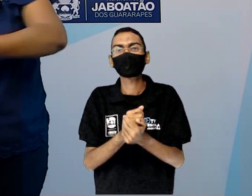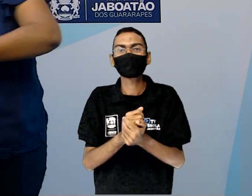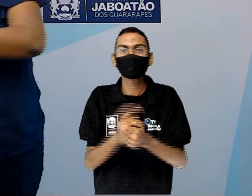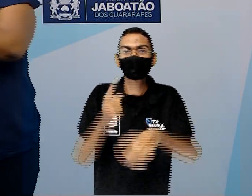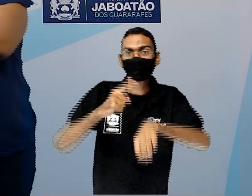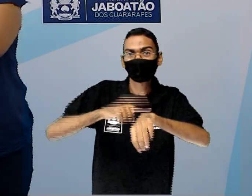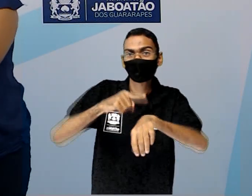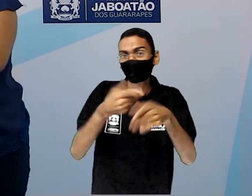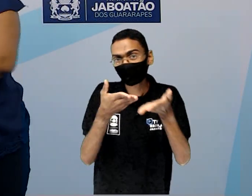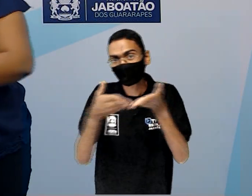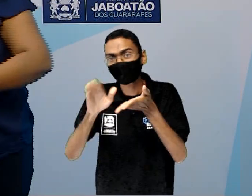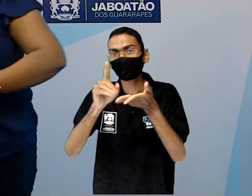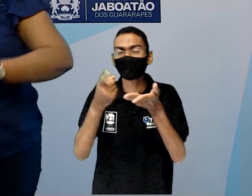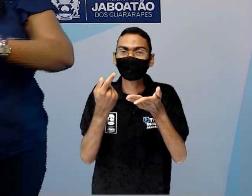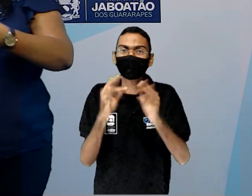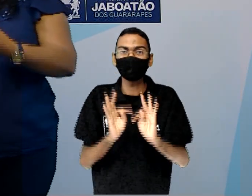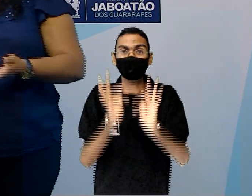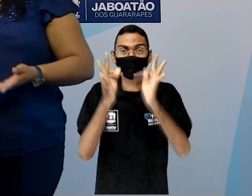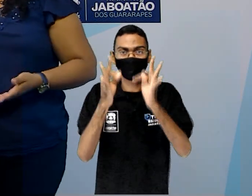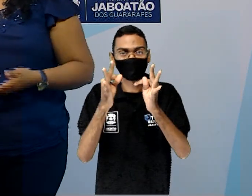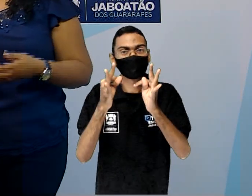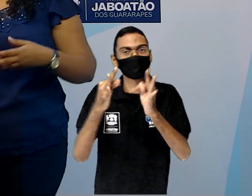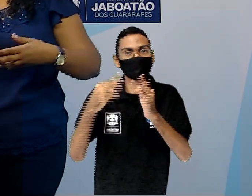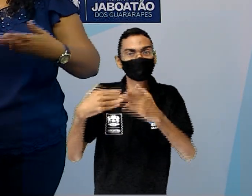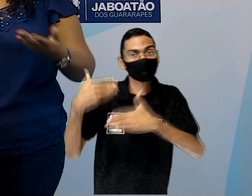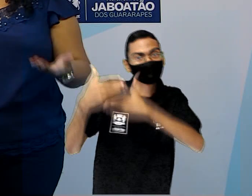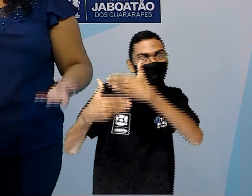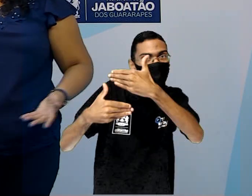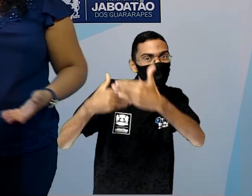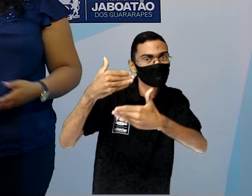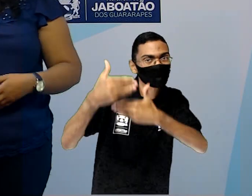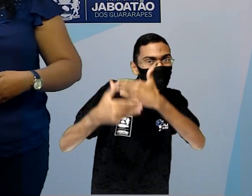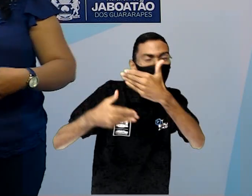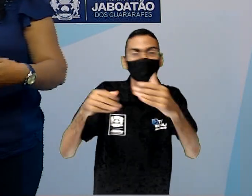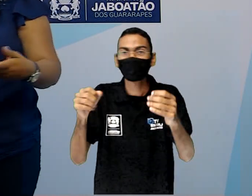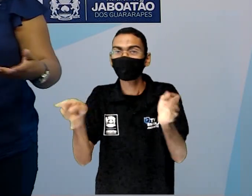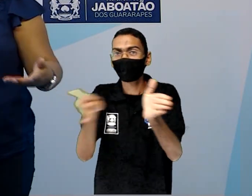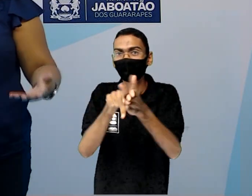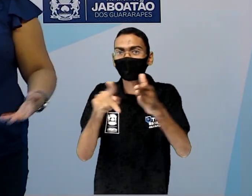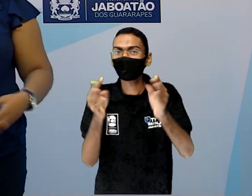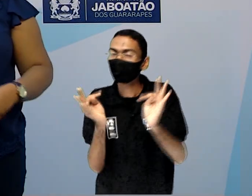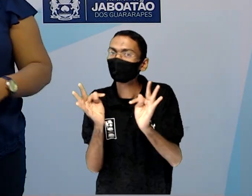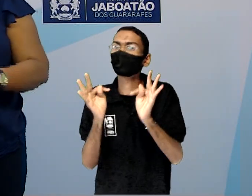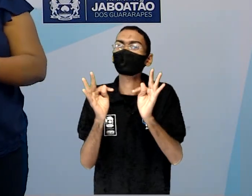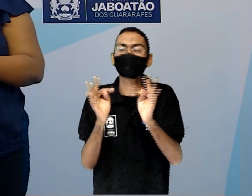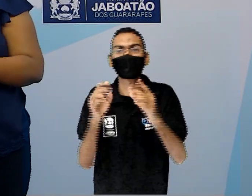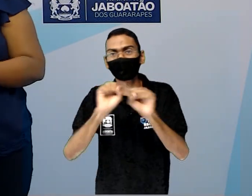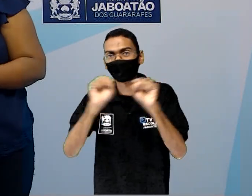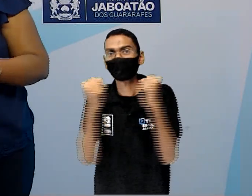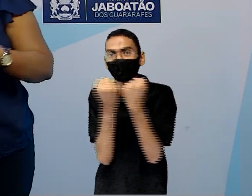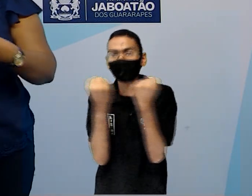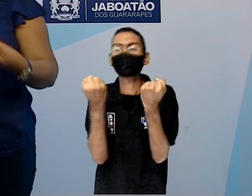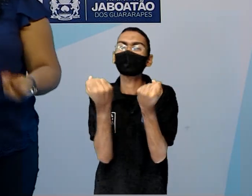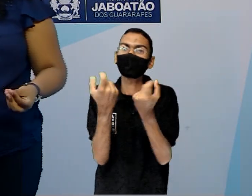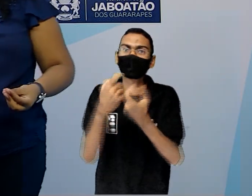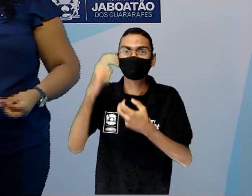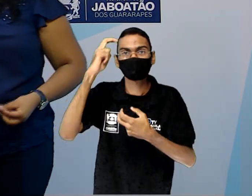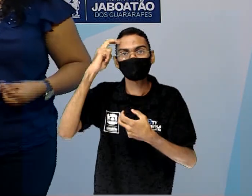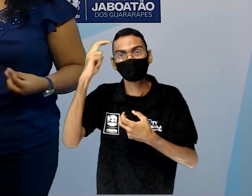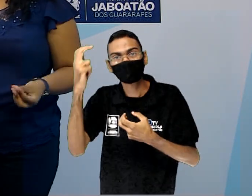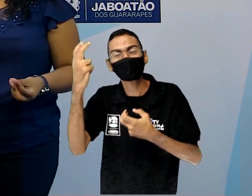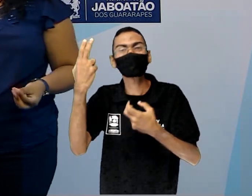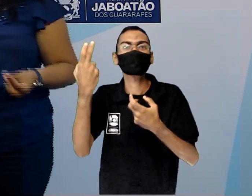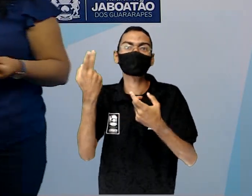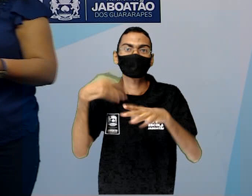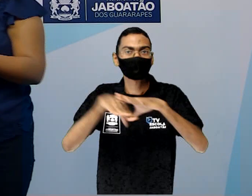as tecnologias vão evoluindo assim como a própria sociedade, a forma de se viver, as tradições, os costumes,